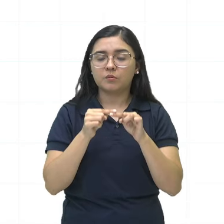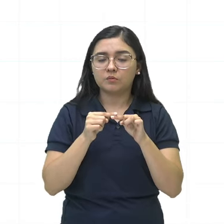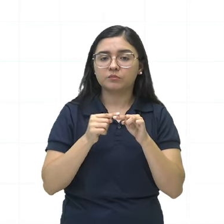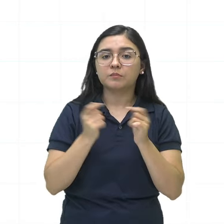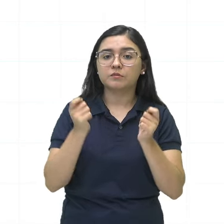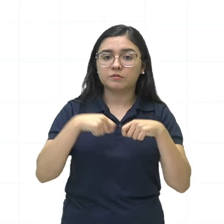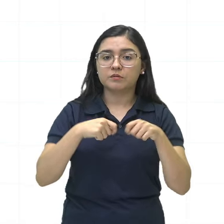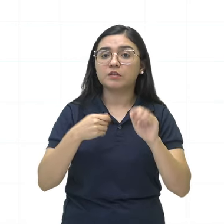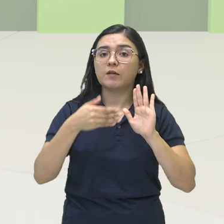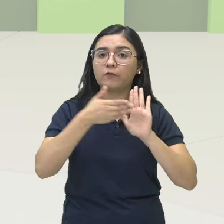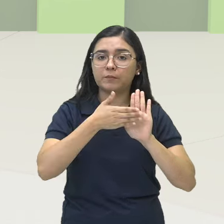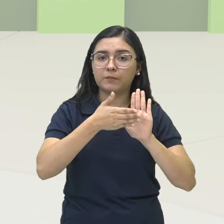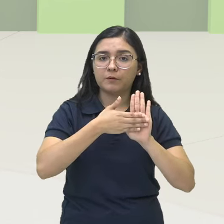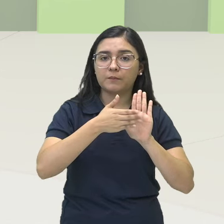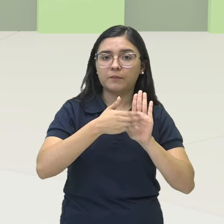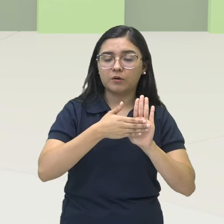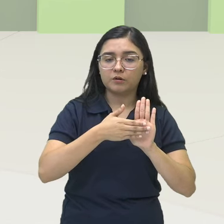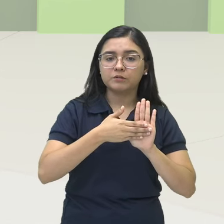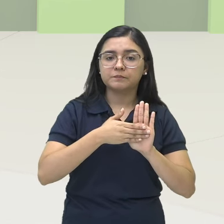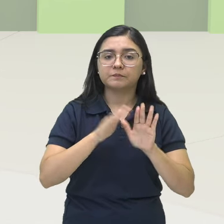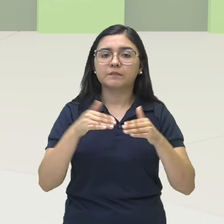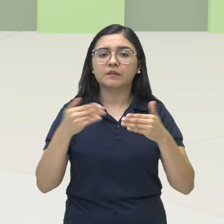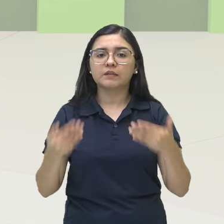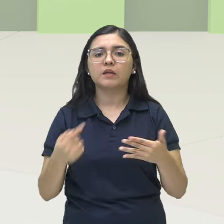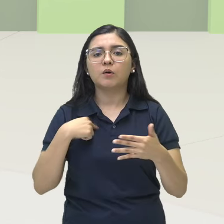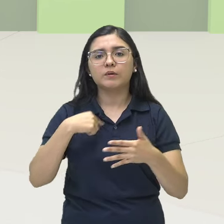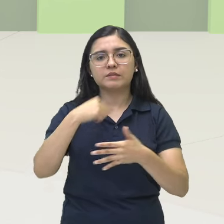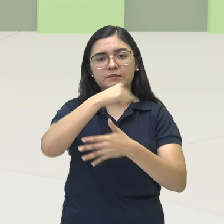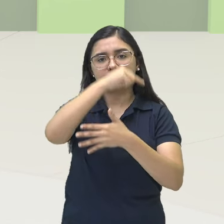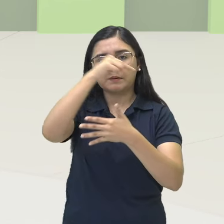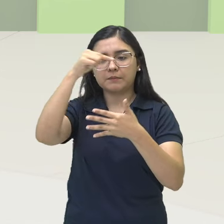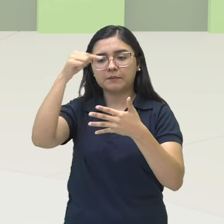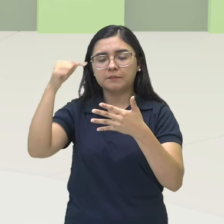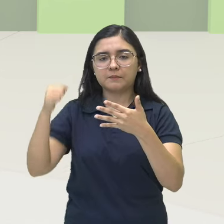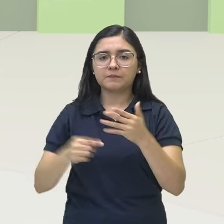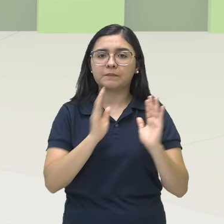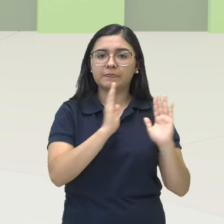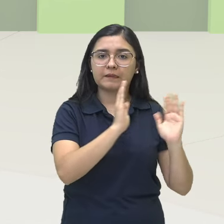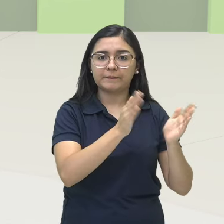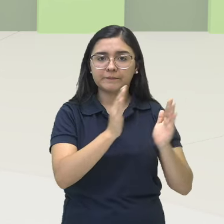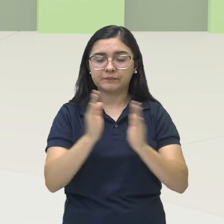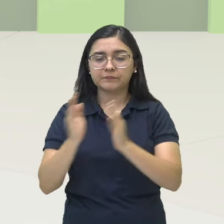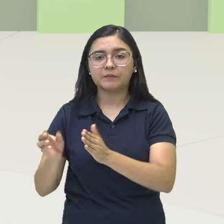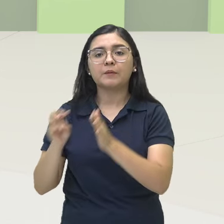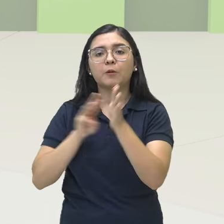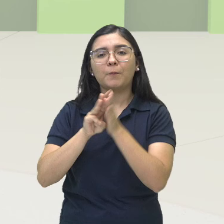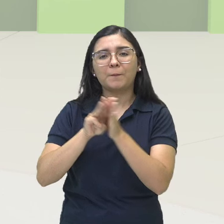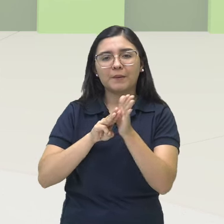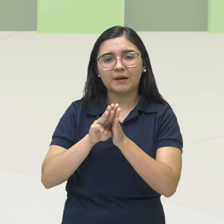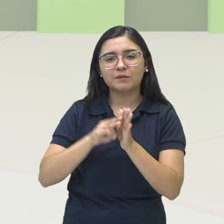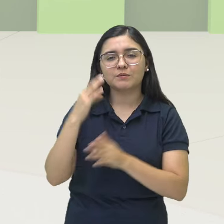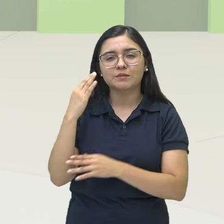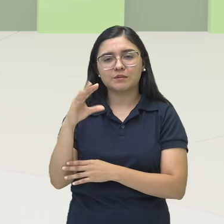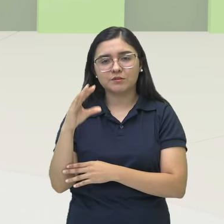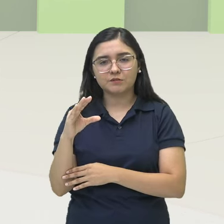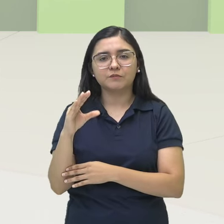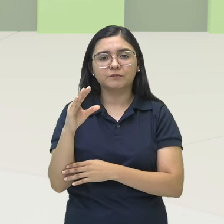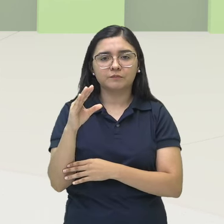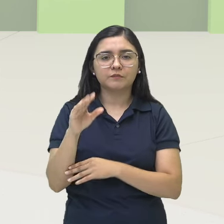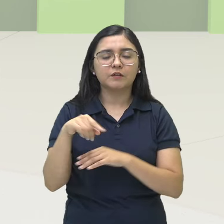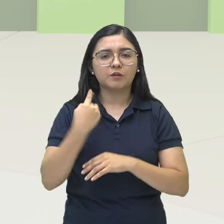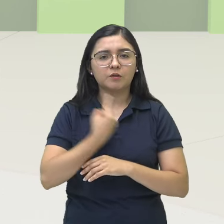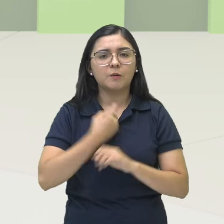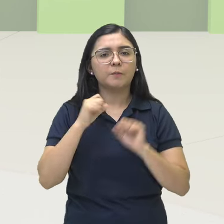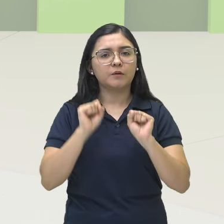hipótese proposta. Então, esses daqui são os passos para o método científico, né? Assim que é o método científico que a